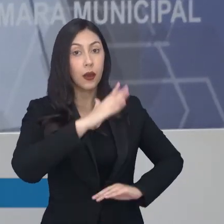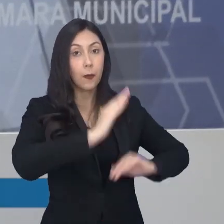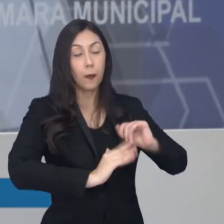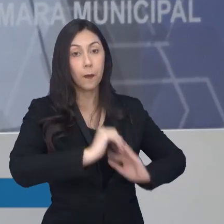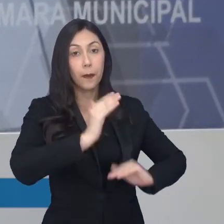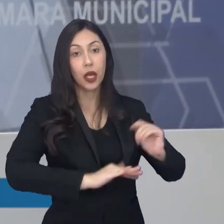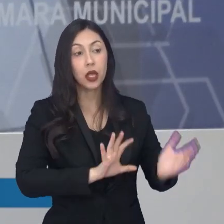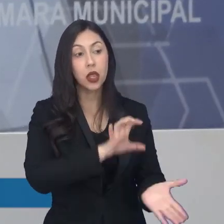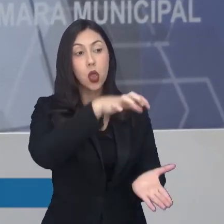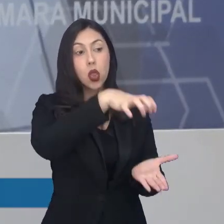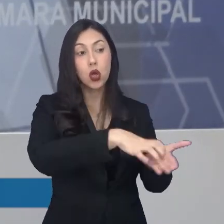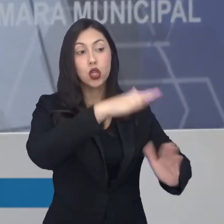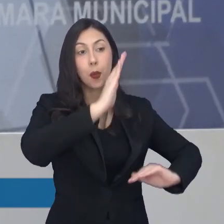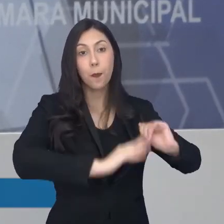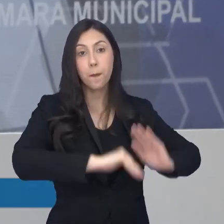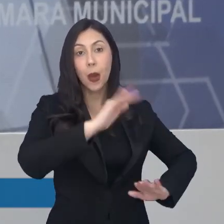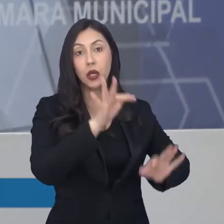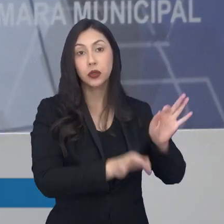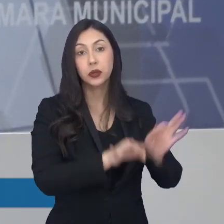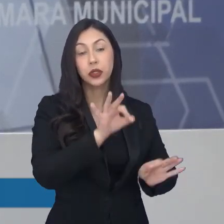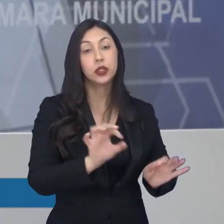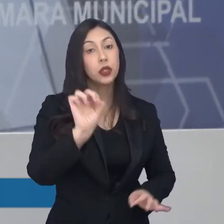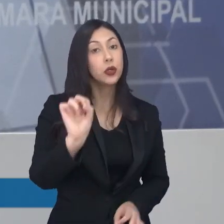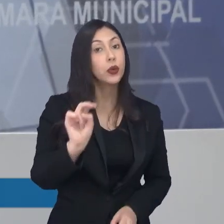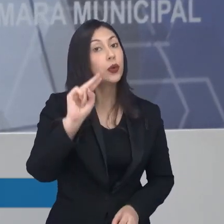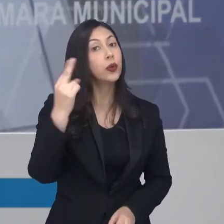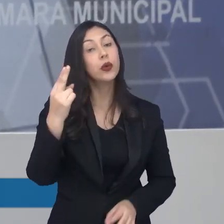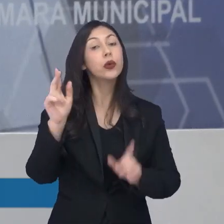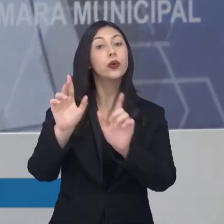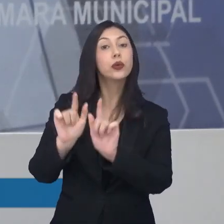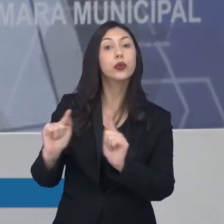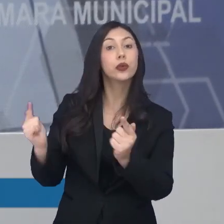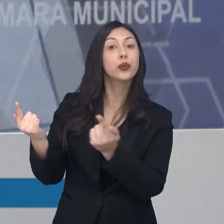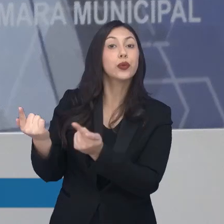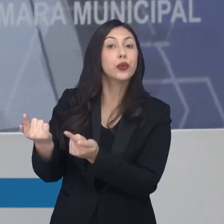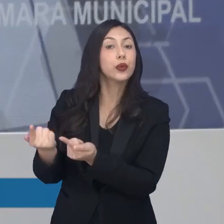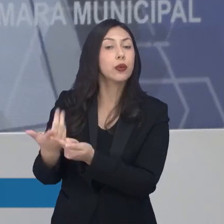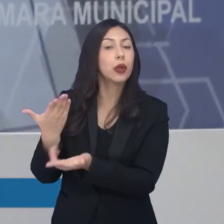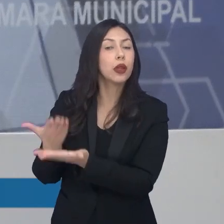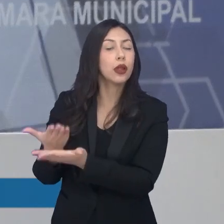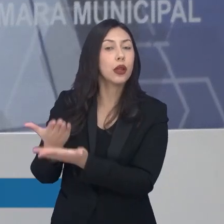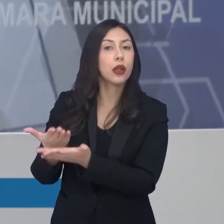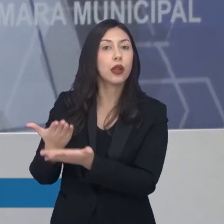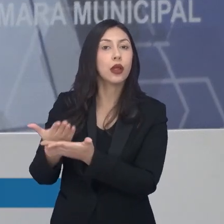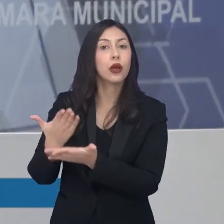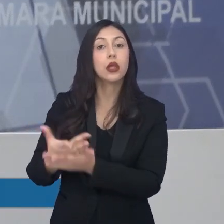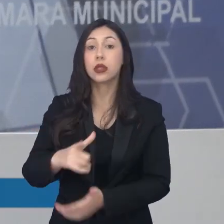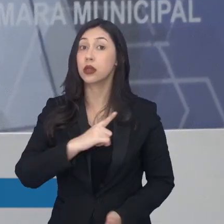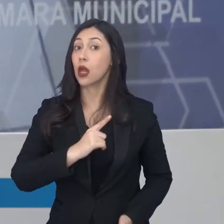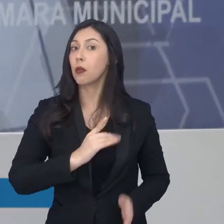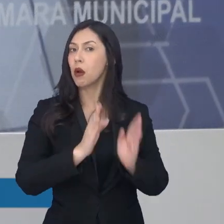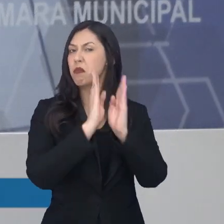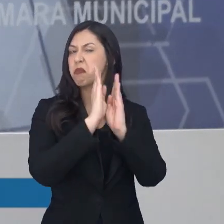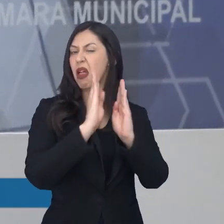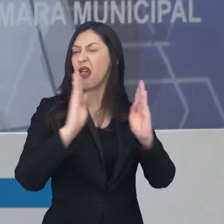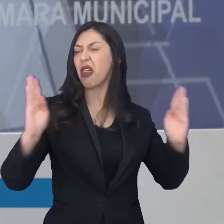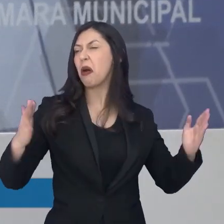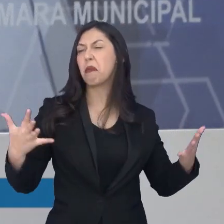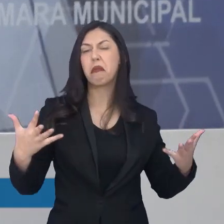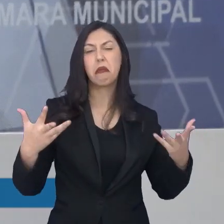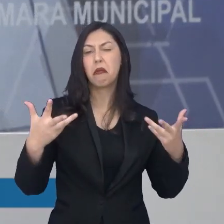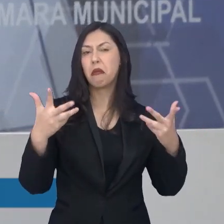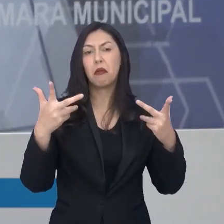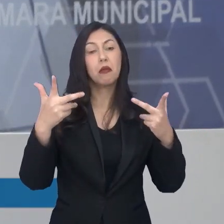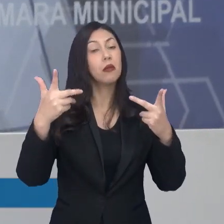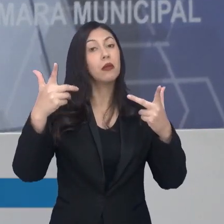de práticas jurídicas ou através dos grupos de estudos. Possuímos uma biblioteca rica,